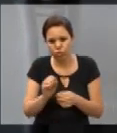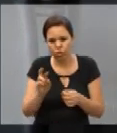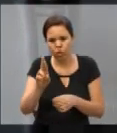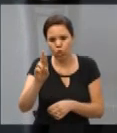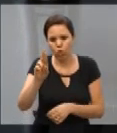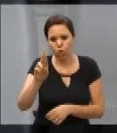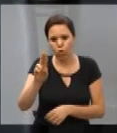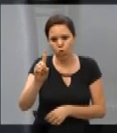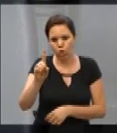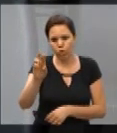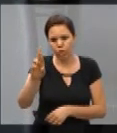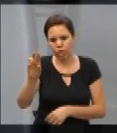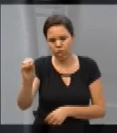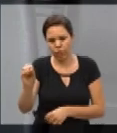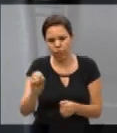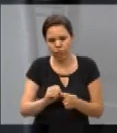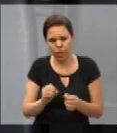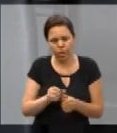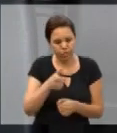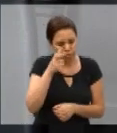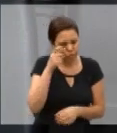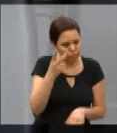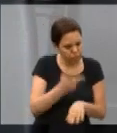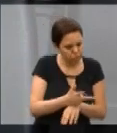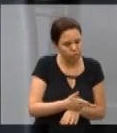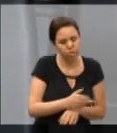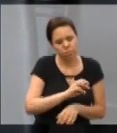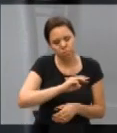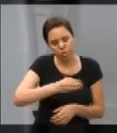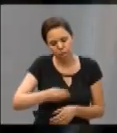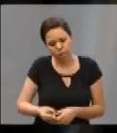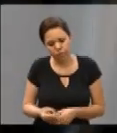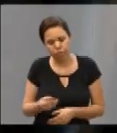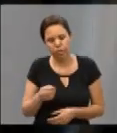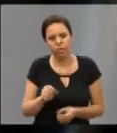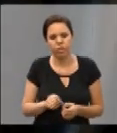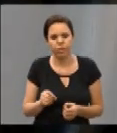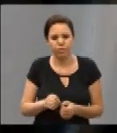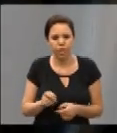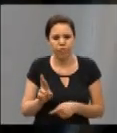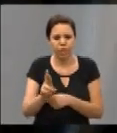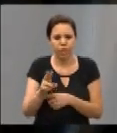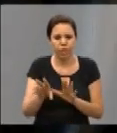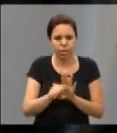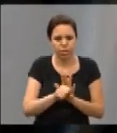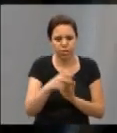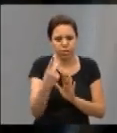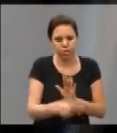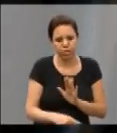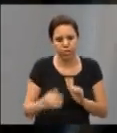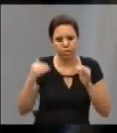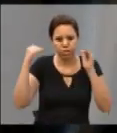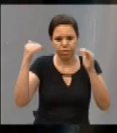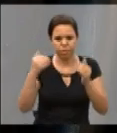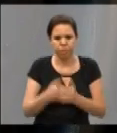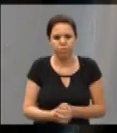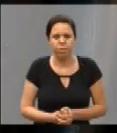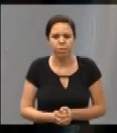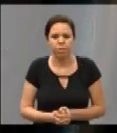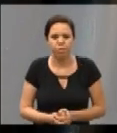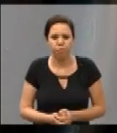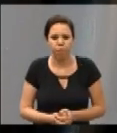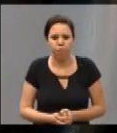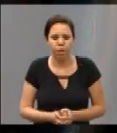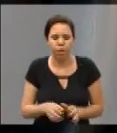Rodrigo, assim, ele assiste uma mesma cena milhares de vezes e as referências dele são grandes referências. E ele é um amor,